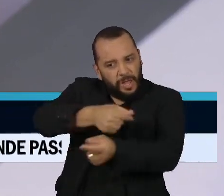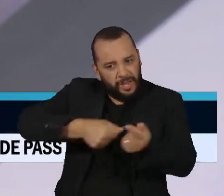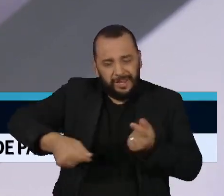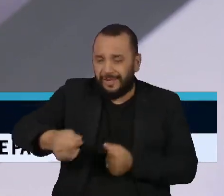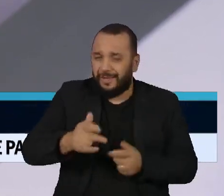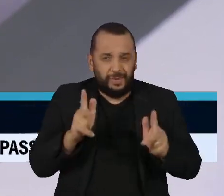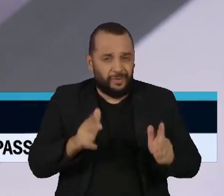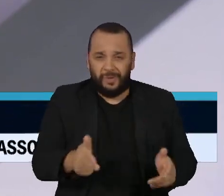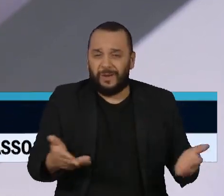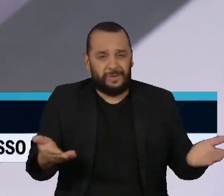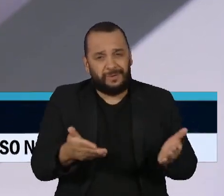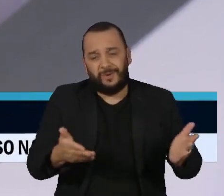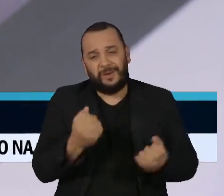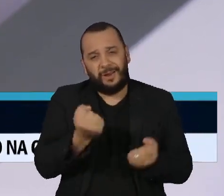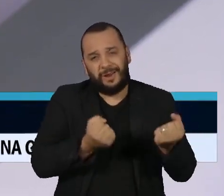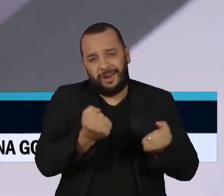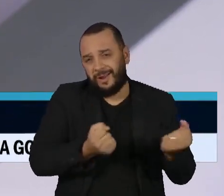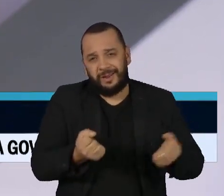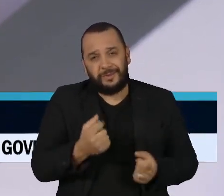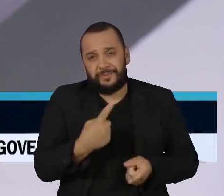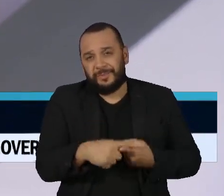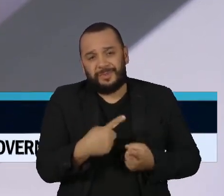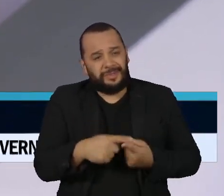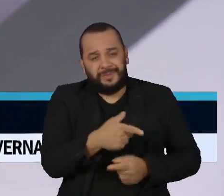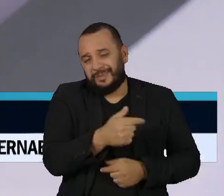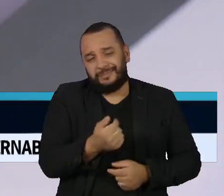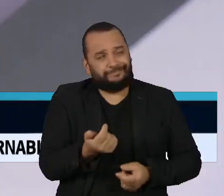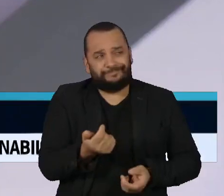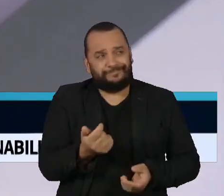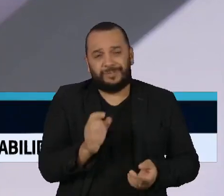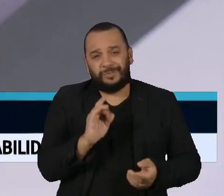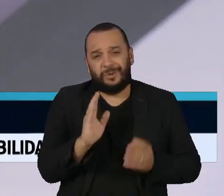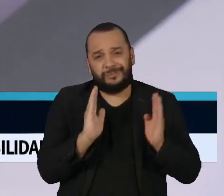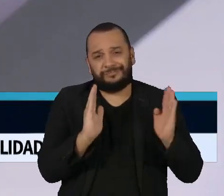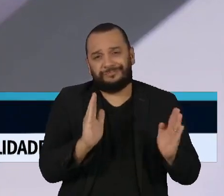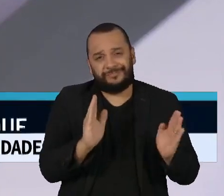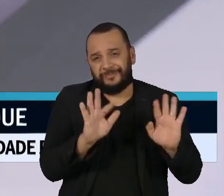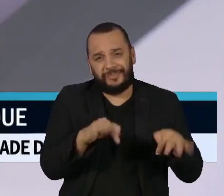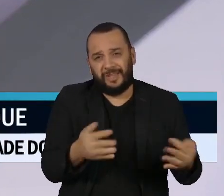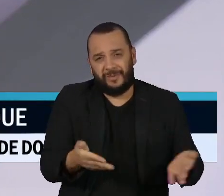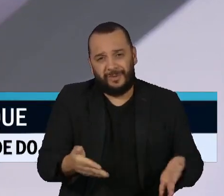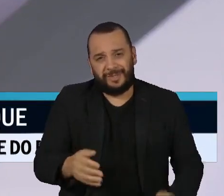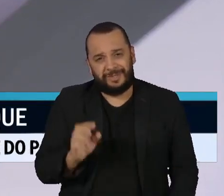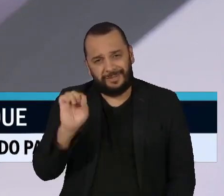que de uma política industrial ou de tecnologia de longo prazo. Então, acho que era esperado ela ser encerrada assim.